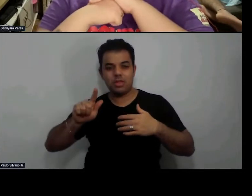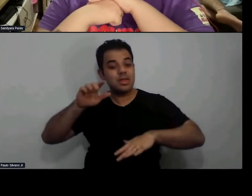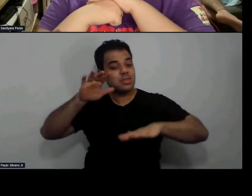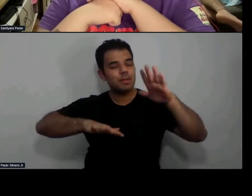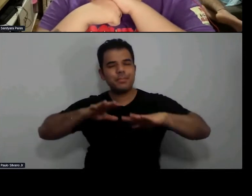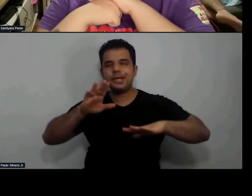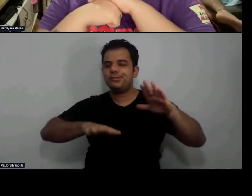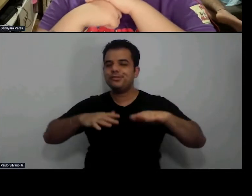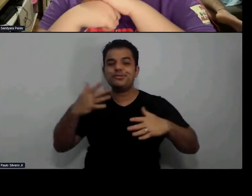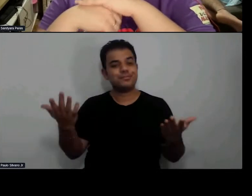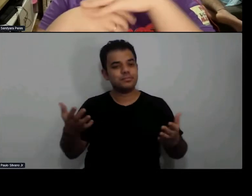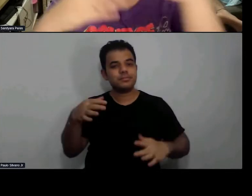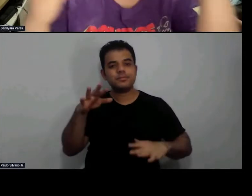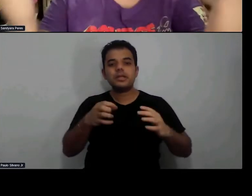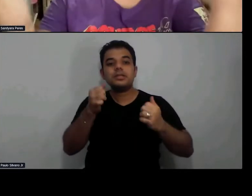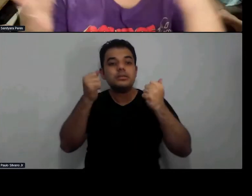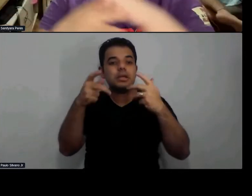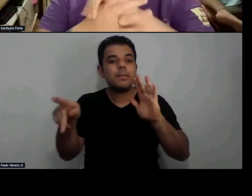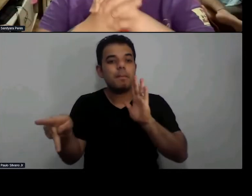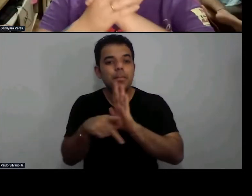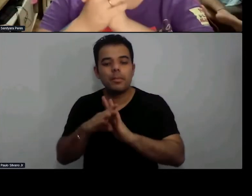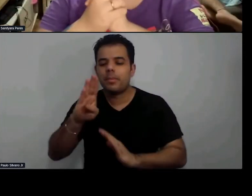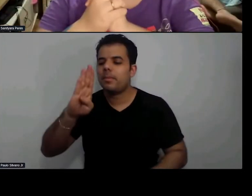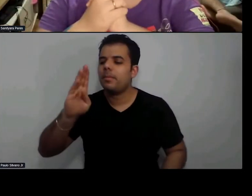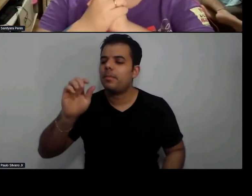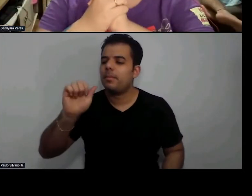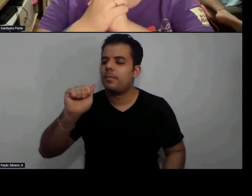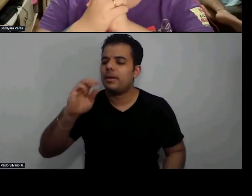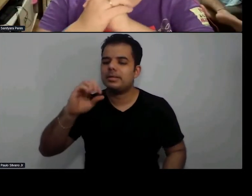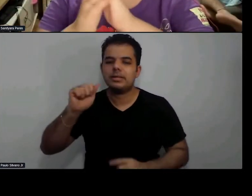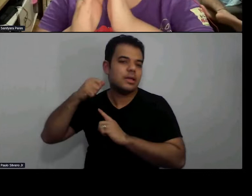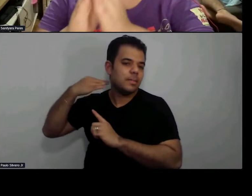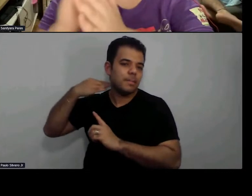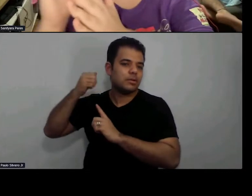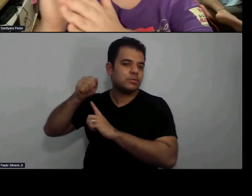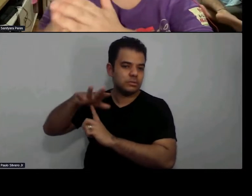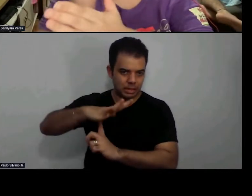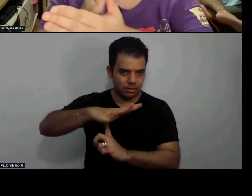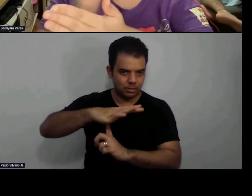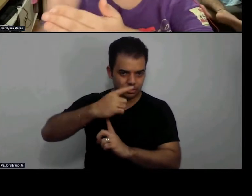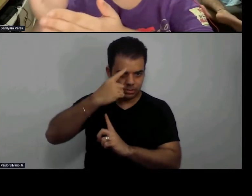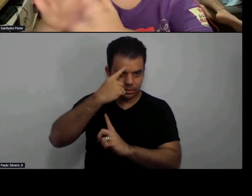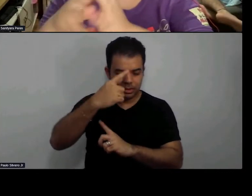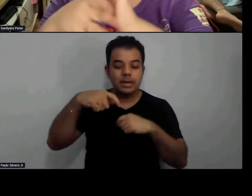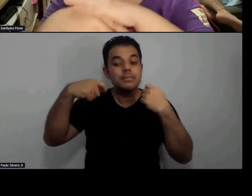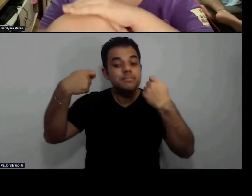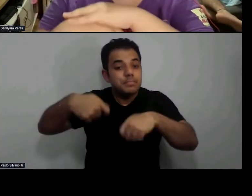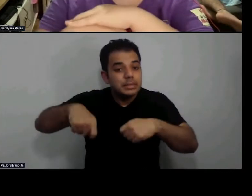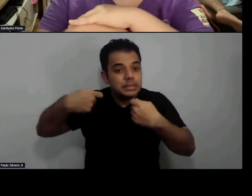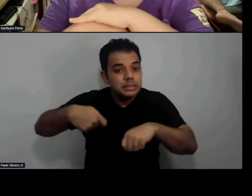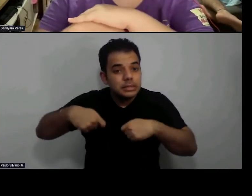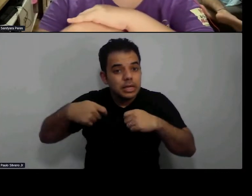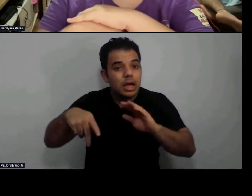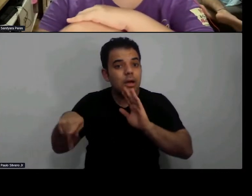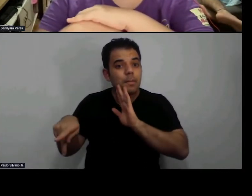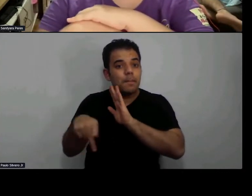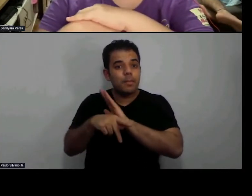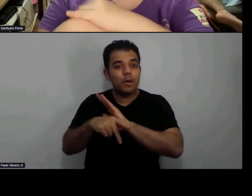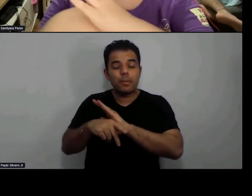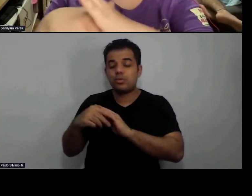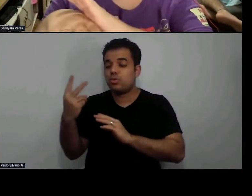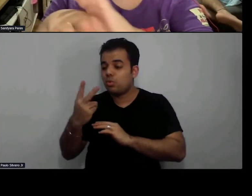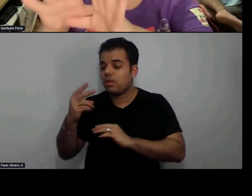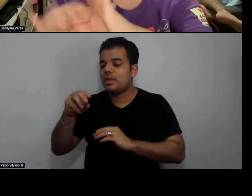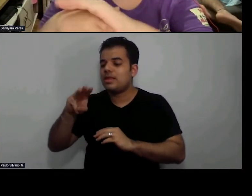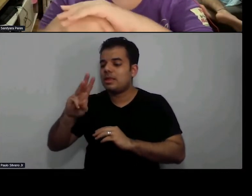lá, se eu for falar do Bacen, Banco Central, que ele exige aí até o atendimento até o nível do PLUA da WCAG para